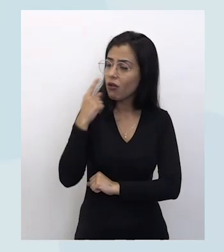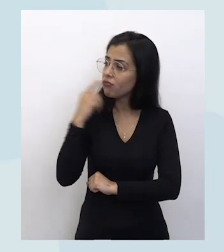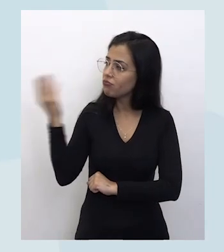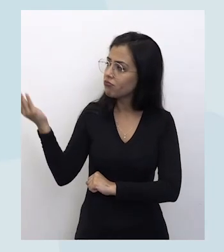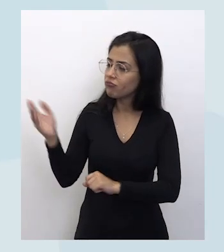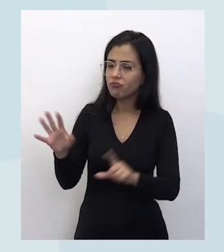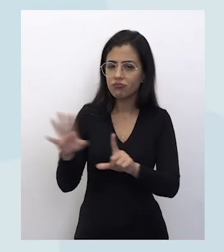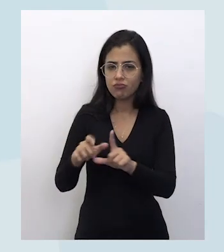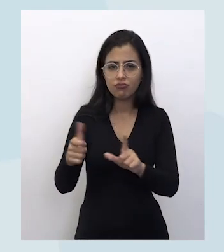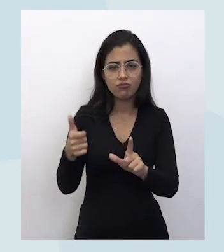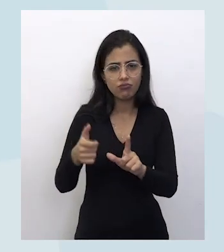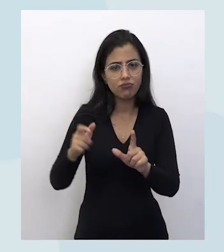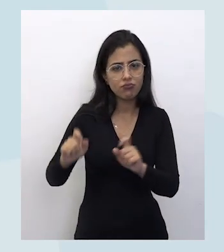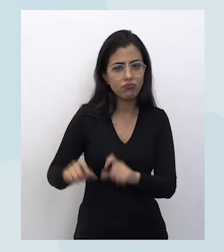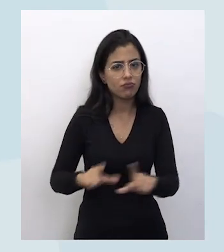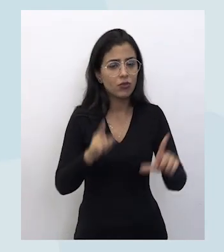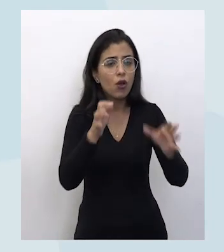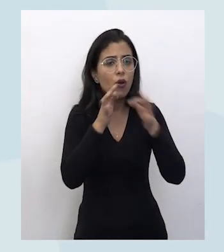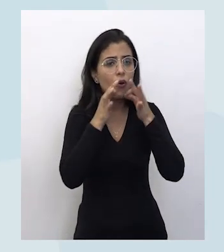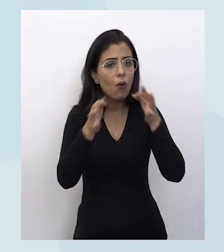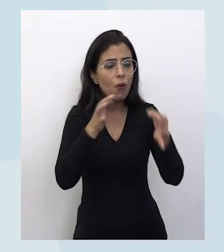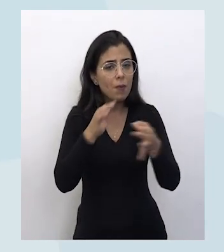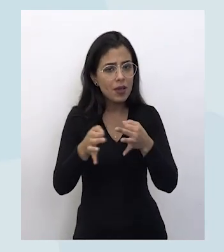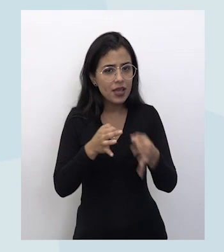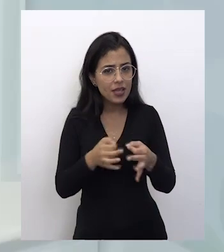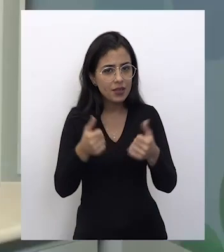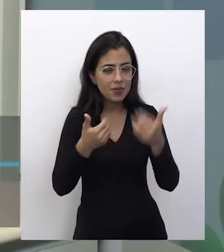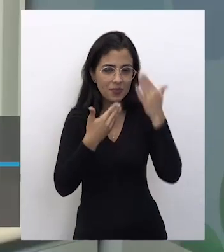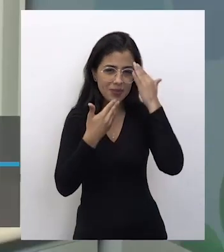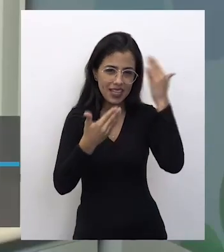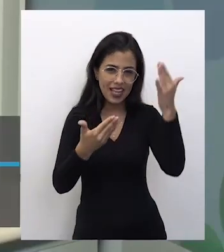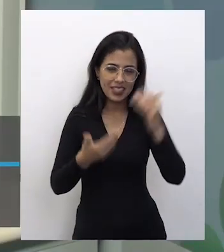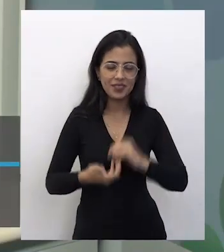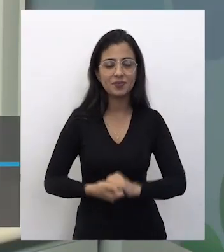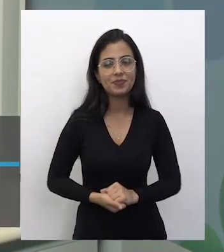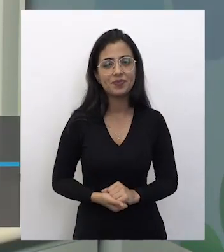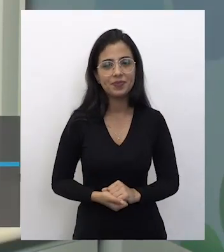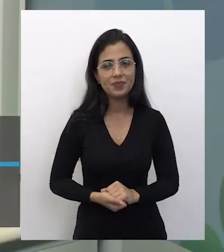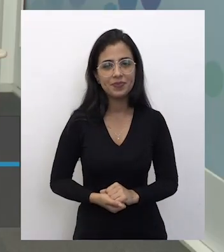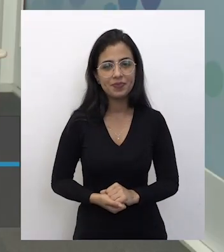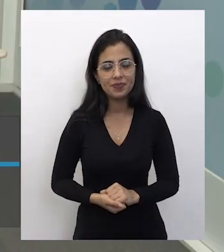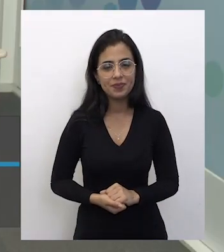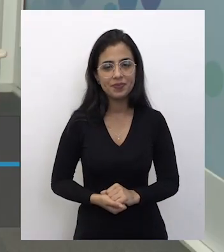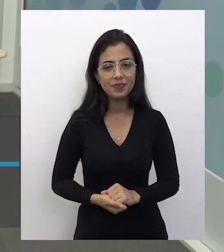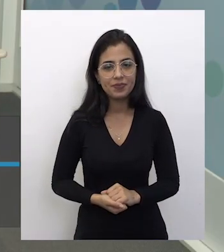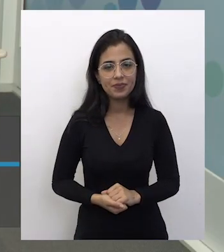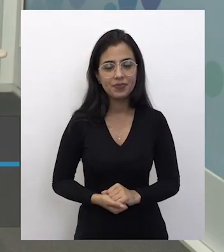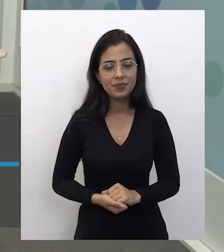redes sociais, falem aí sobre o contexto. Muito obrigada. Tchau, tchau.